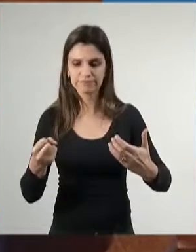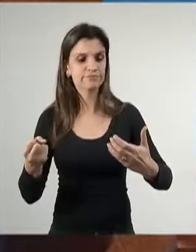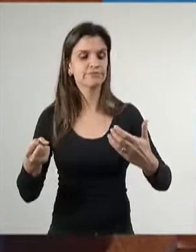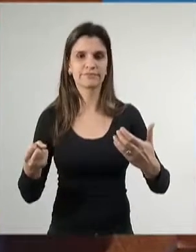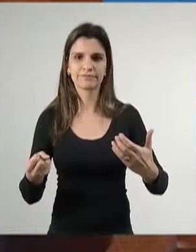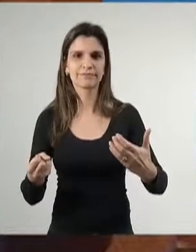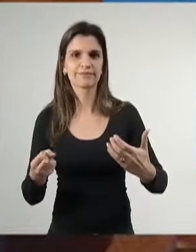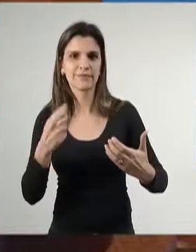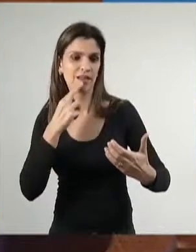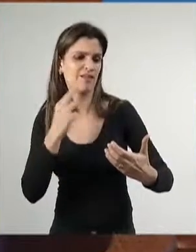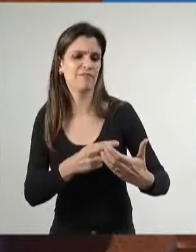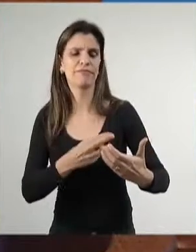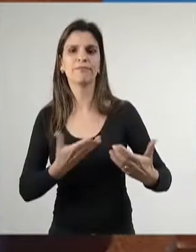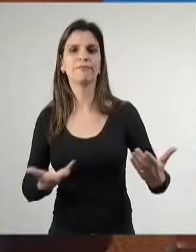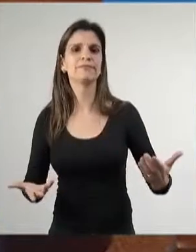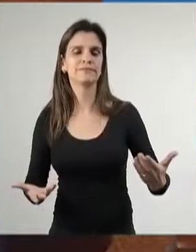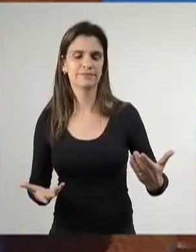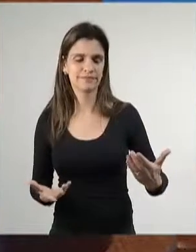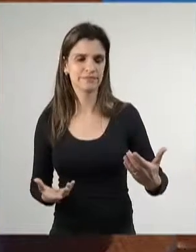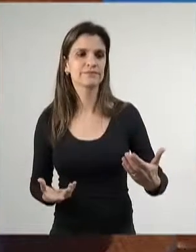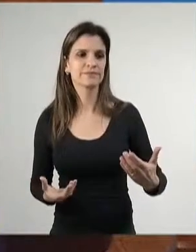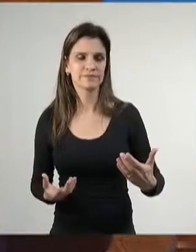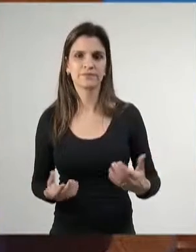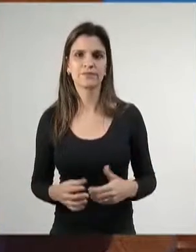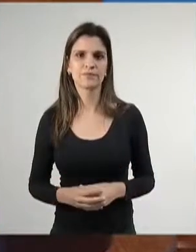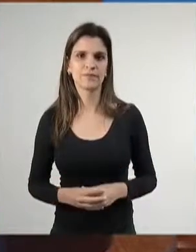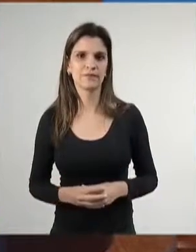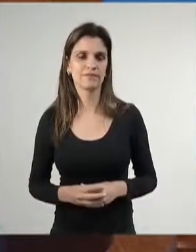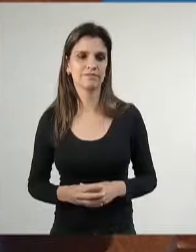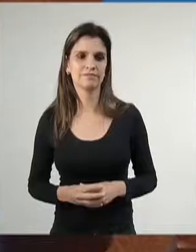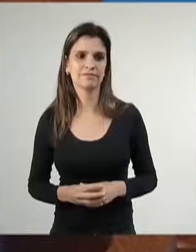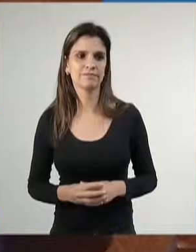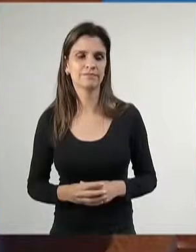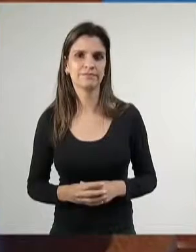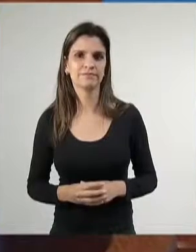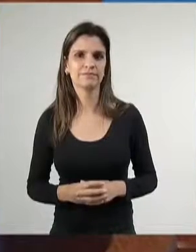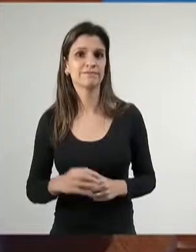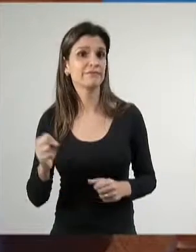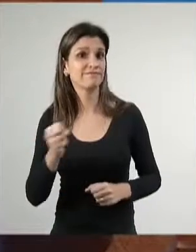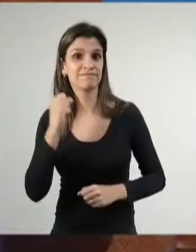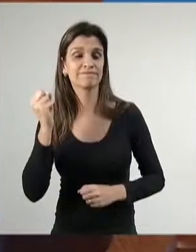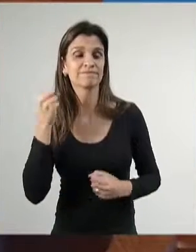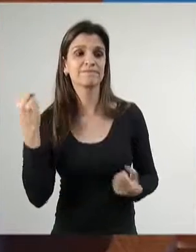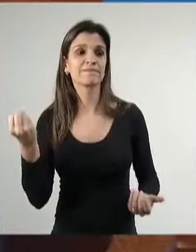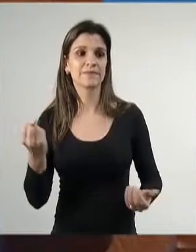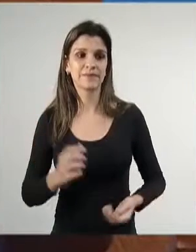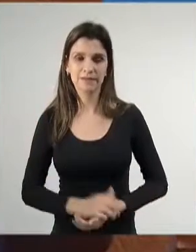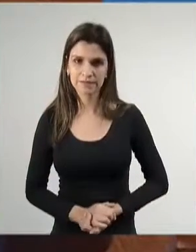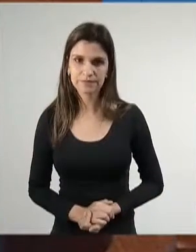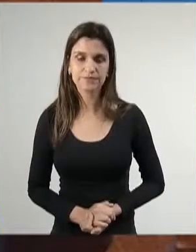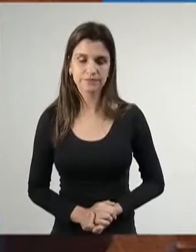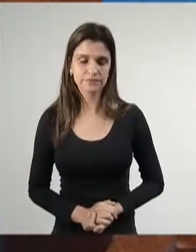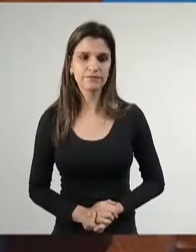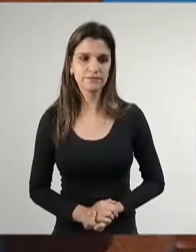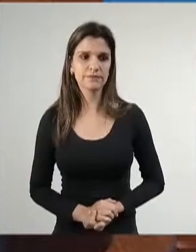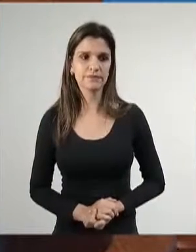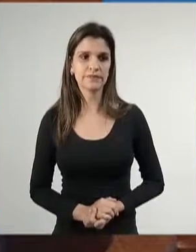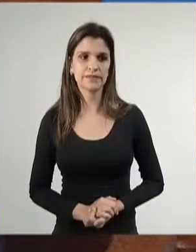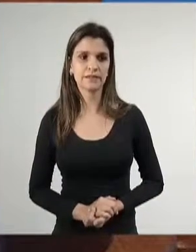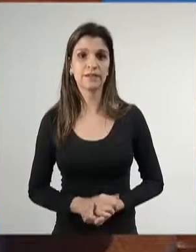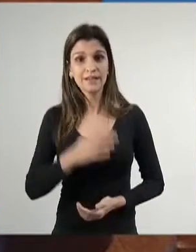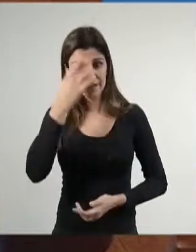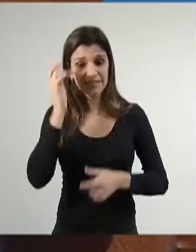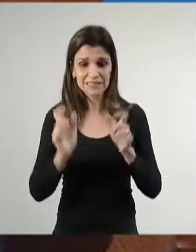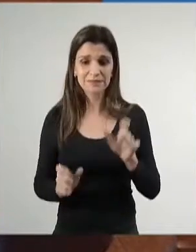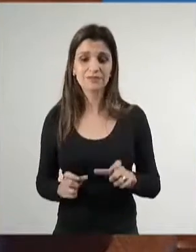quer responder ao volante, o que é um risco enorme, uma coisa absurda, mas as pessoas acabam fazendo isso